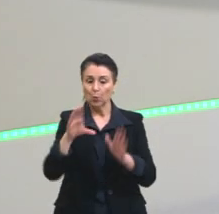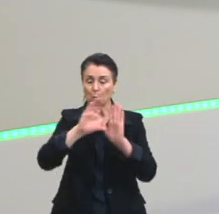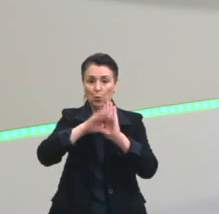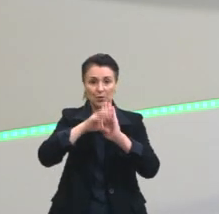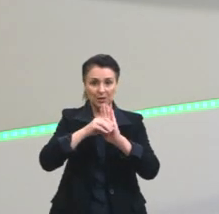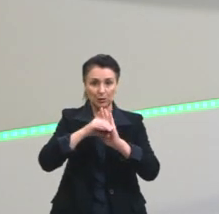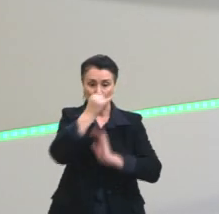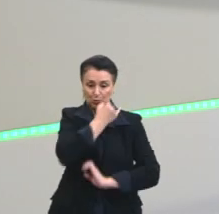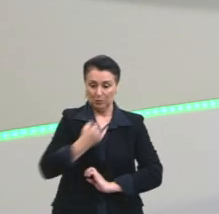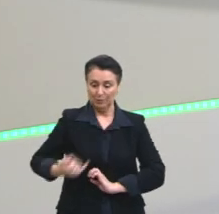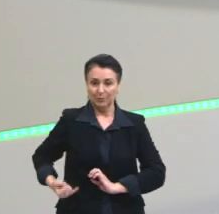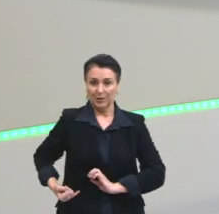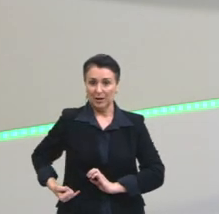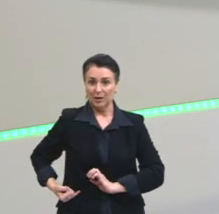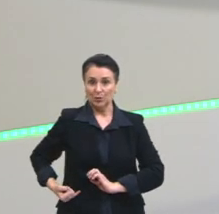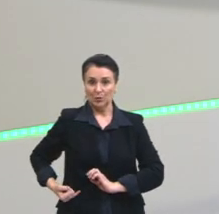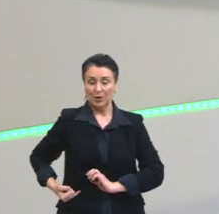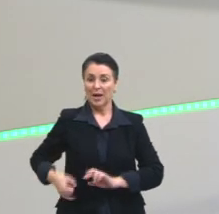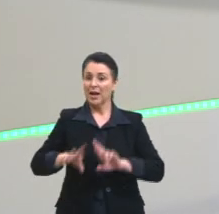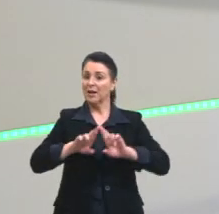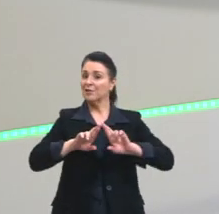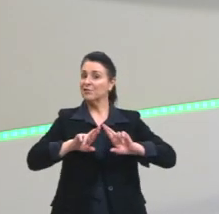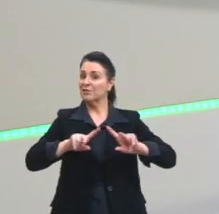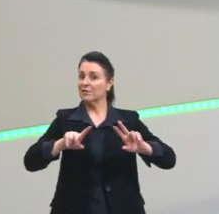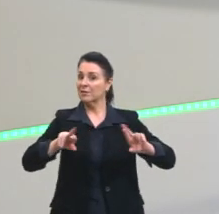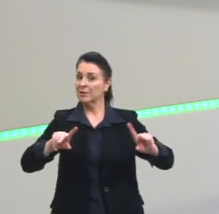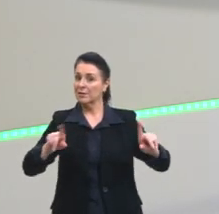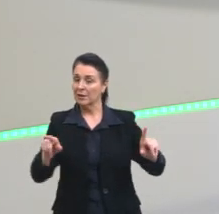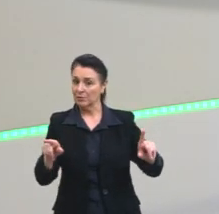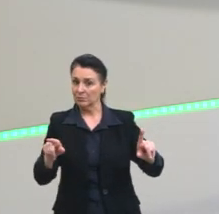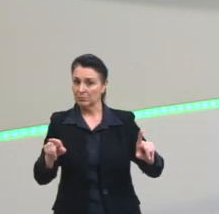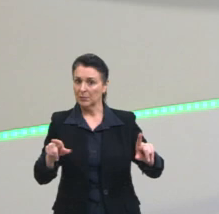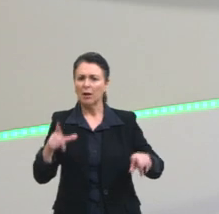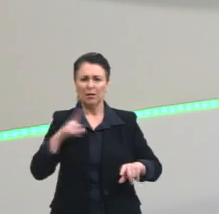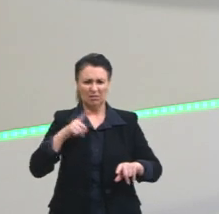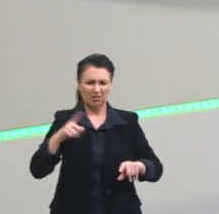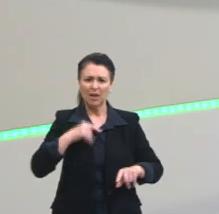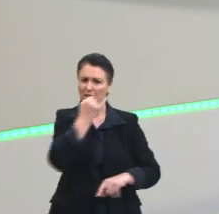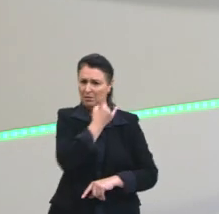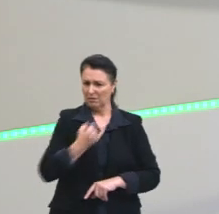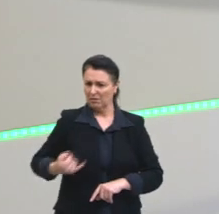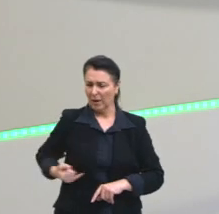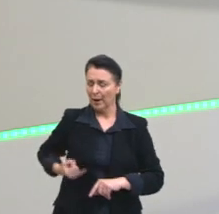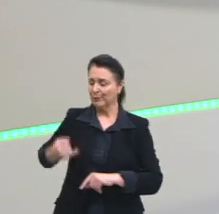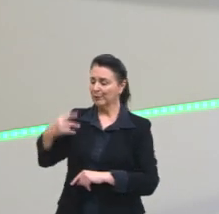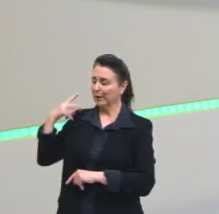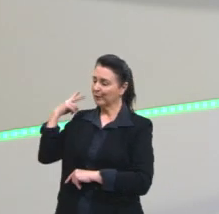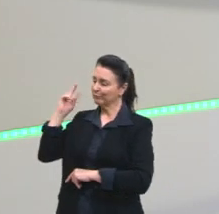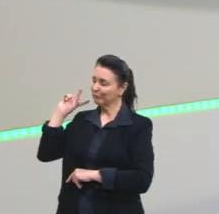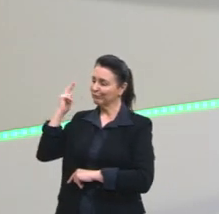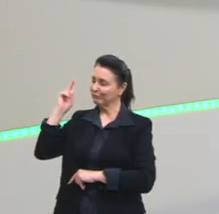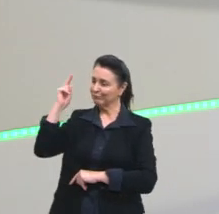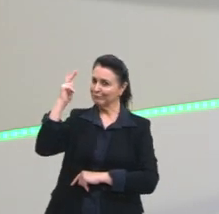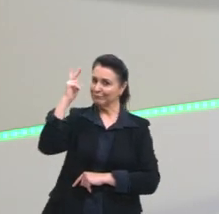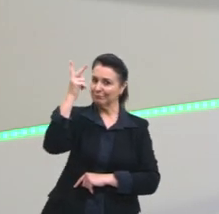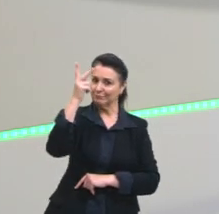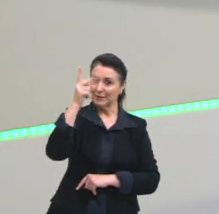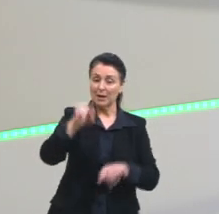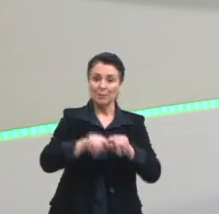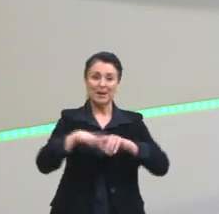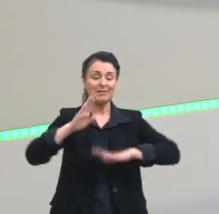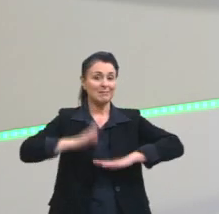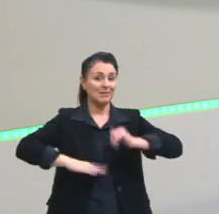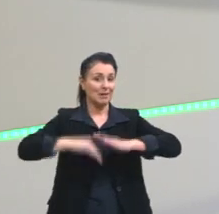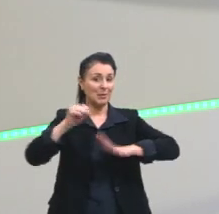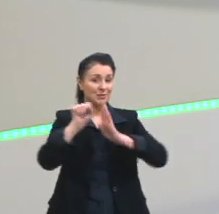então existiram impérios durante toda a história humana mas existe uma prática no século